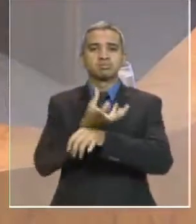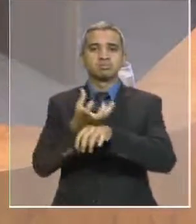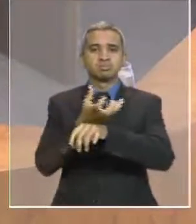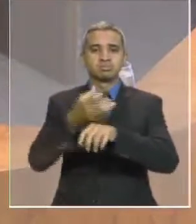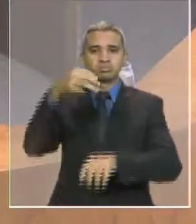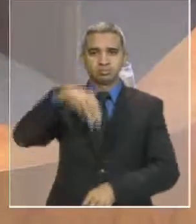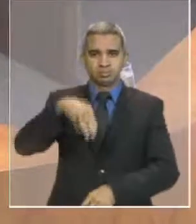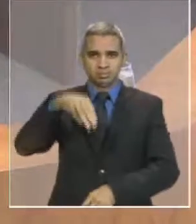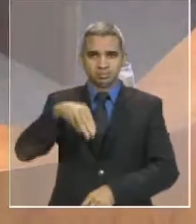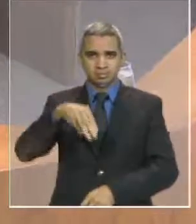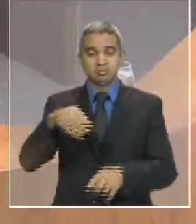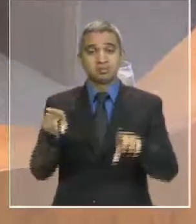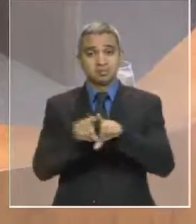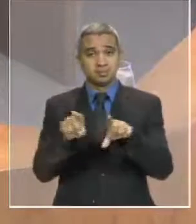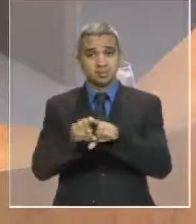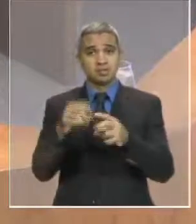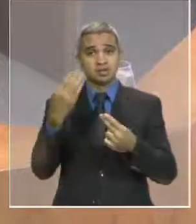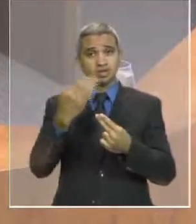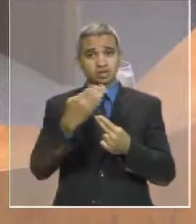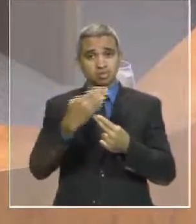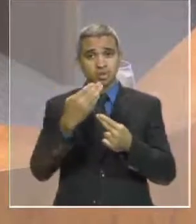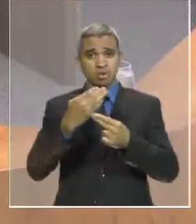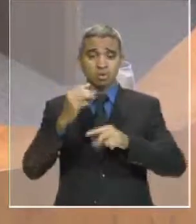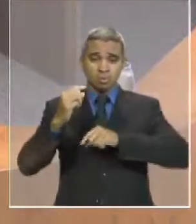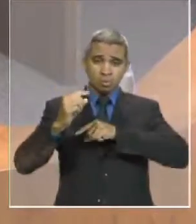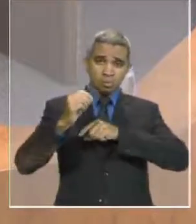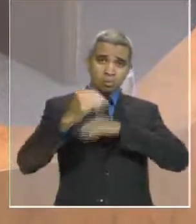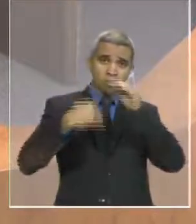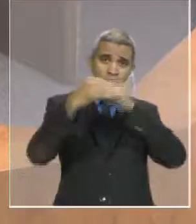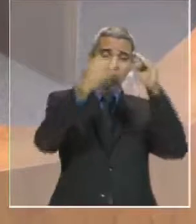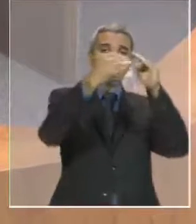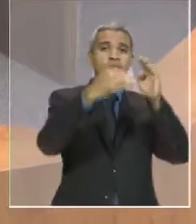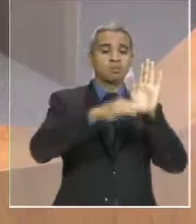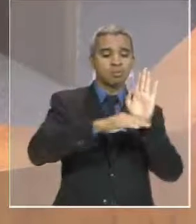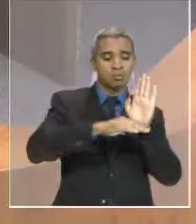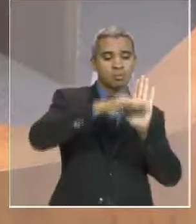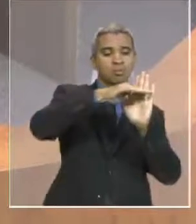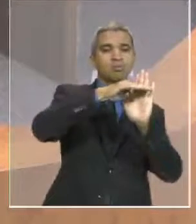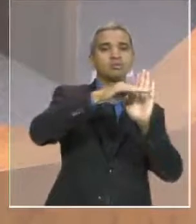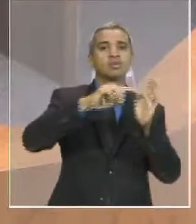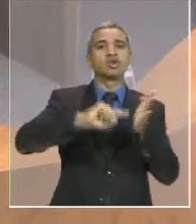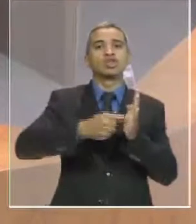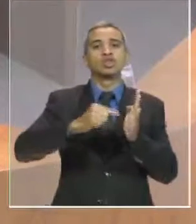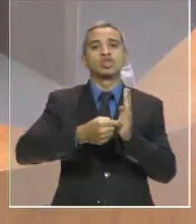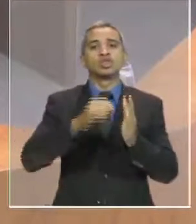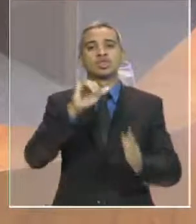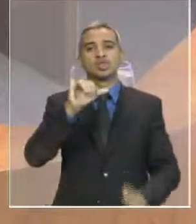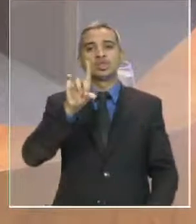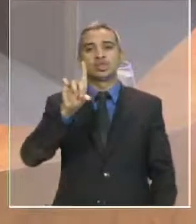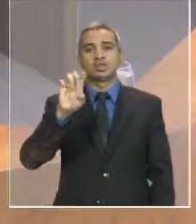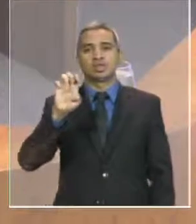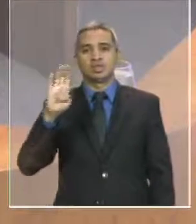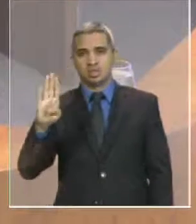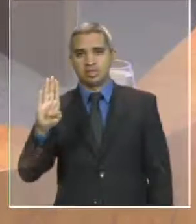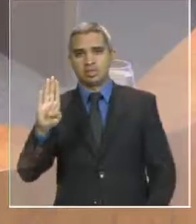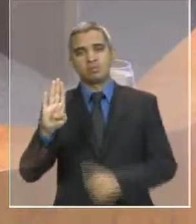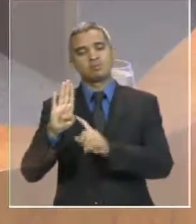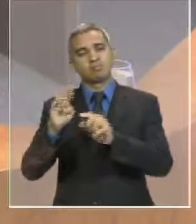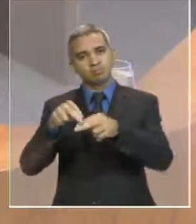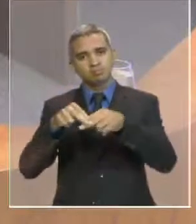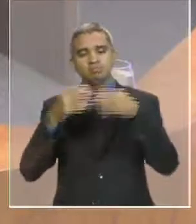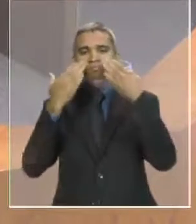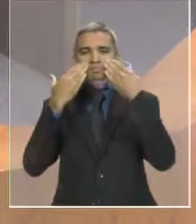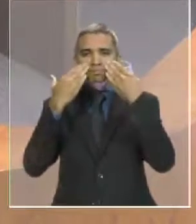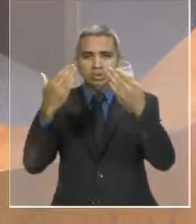na nota do IDEB. E aí é a consequência do investimento correto e transparente da administração